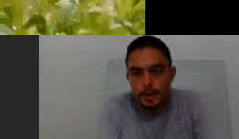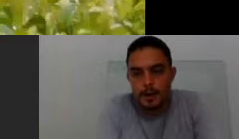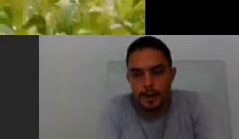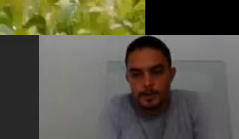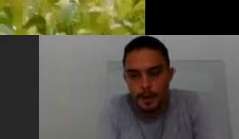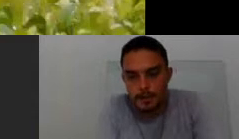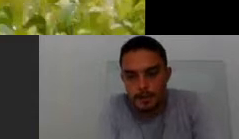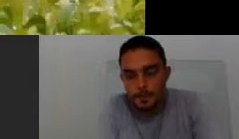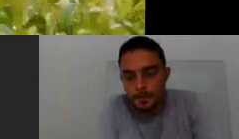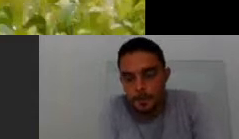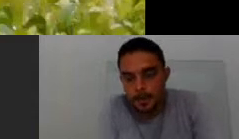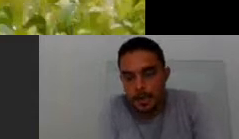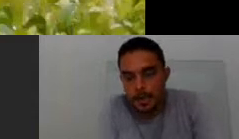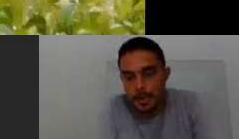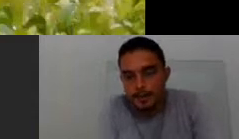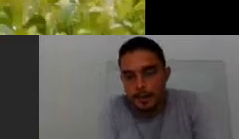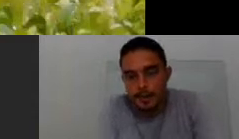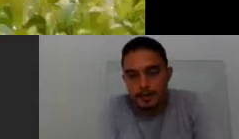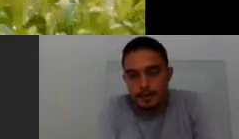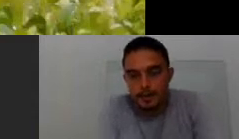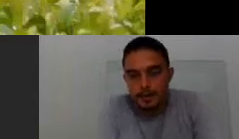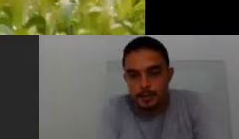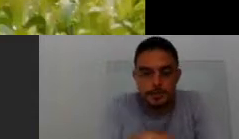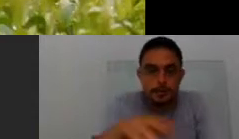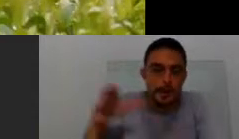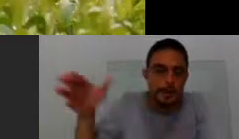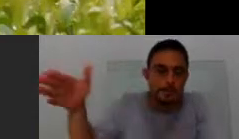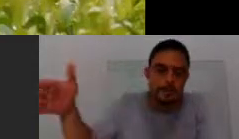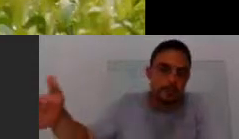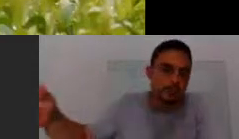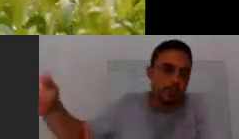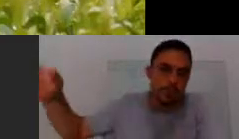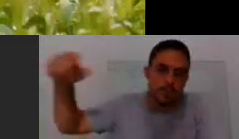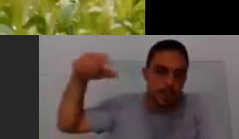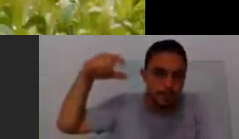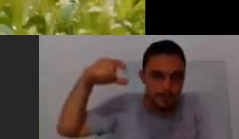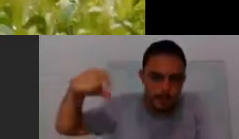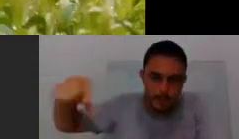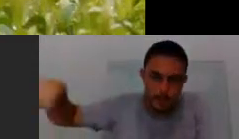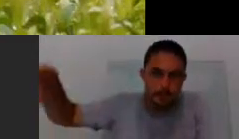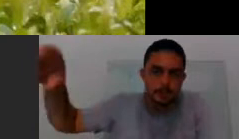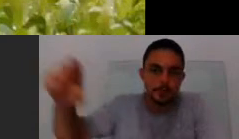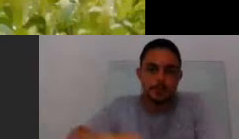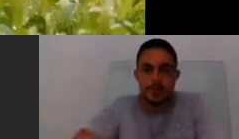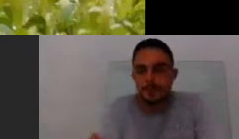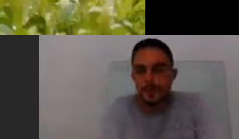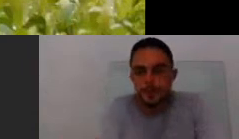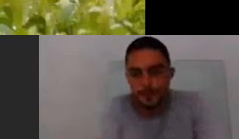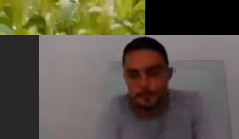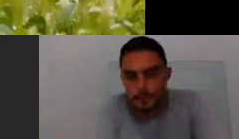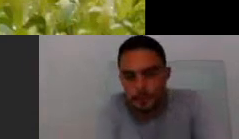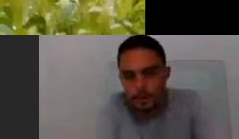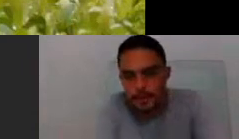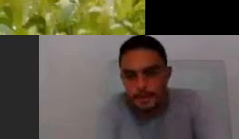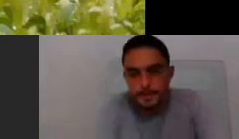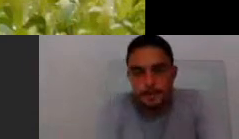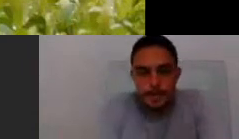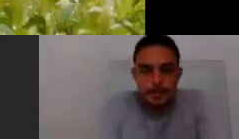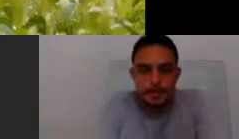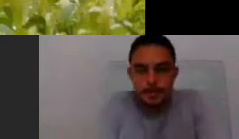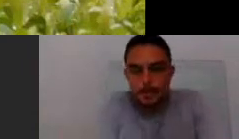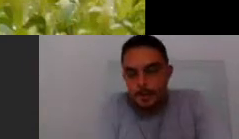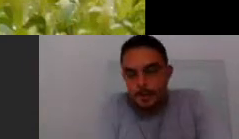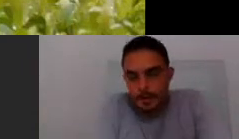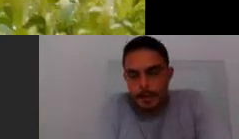declive, né? O local mais baixo, e aí vai acontecendo de formar as erosões e camadas mais profundas, e aí forma até vossorocas,